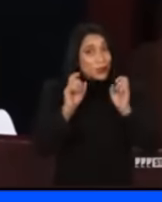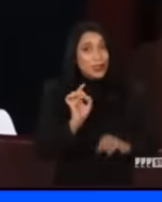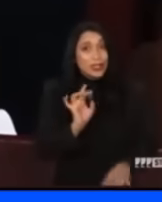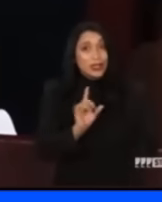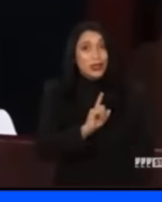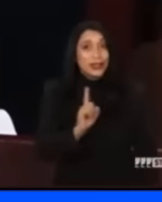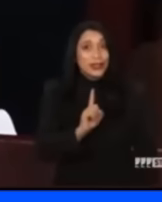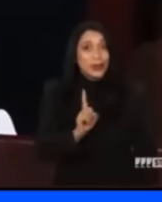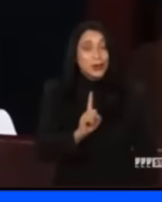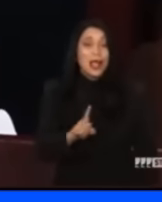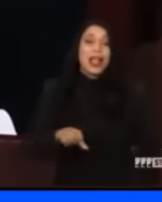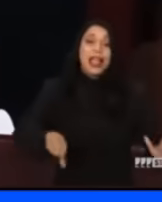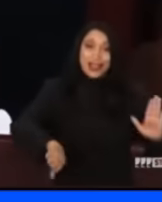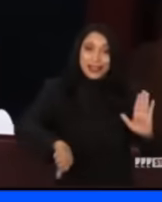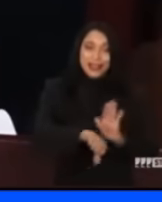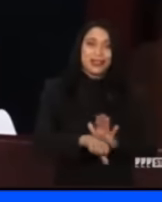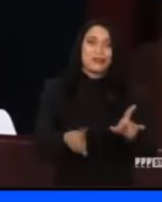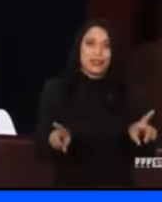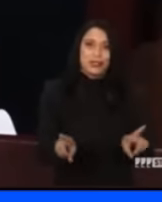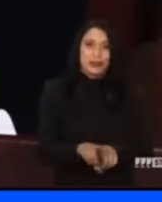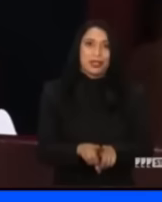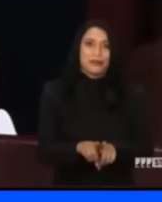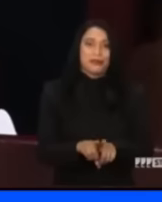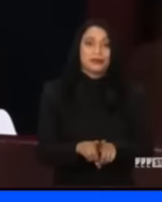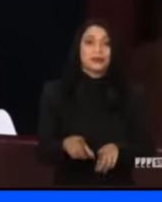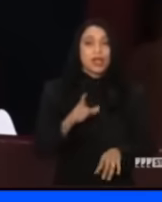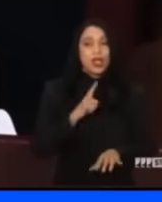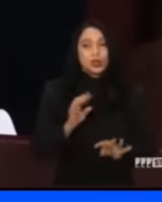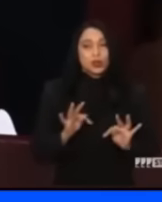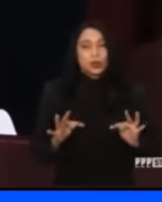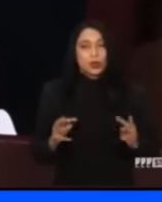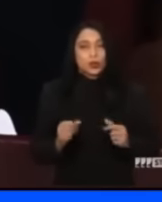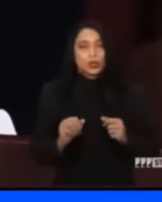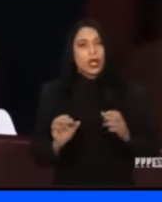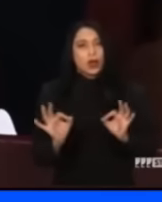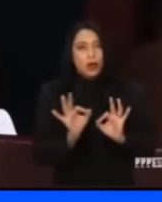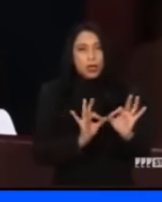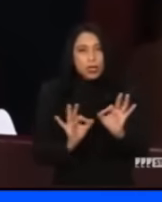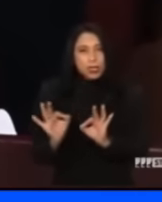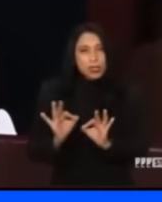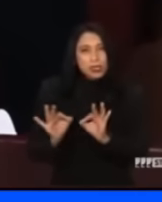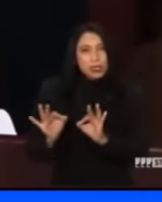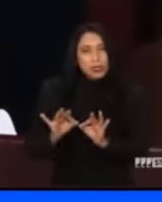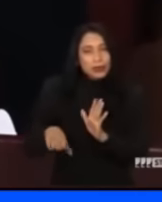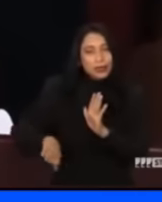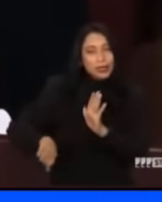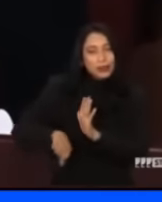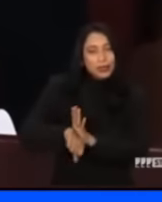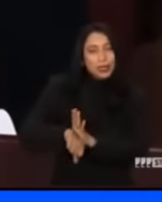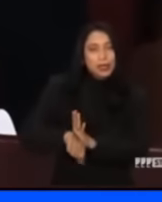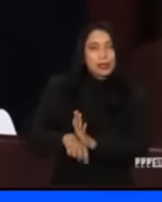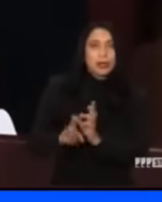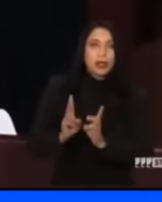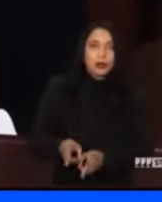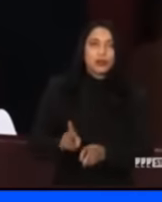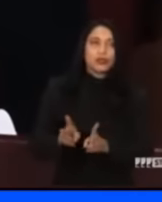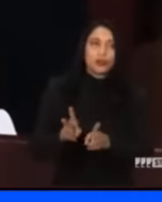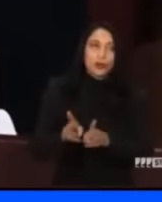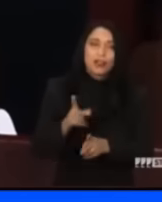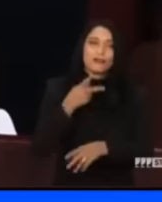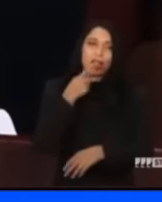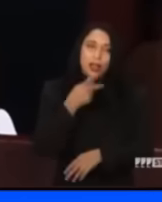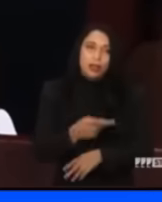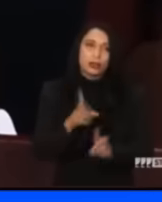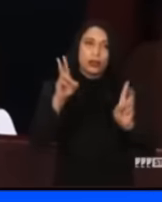em unidade de desígnios com toda a organização criminosa, para manter o discurso de fraude às